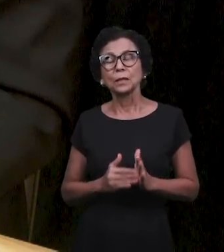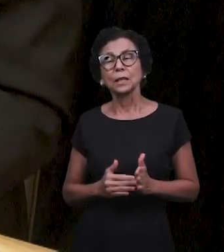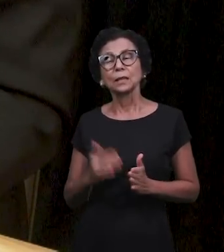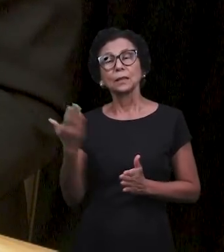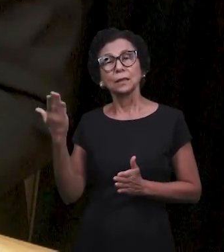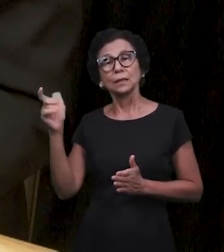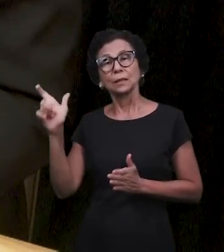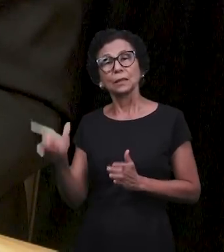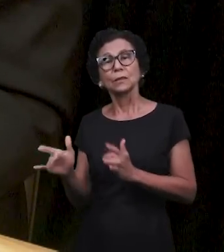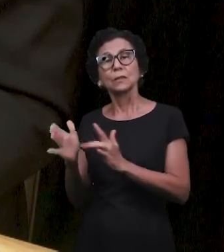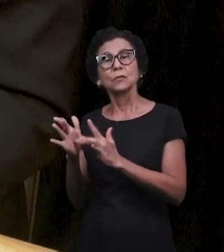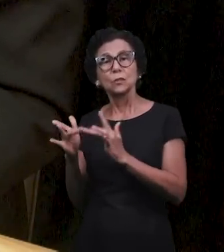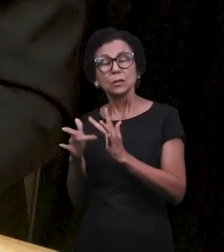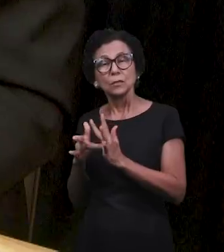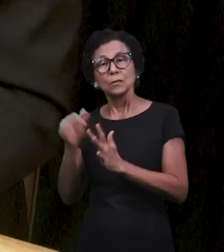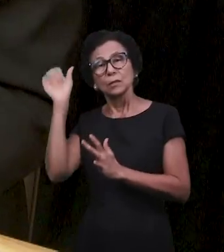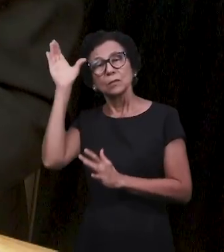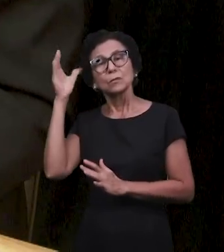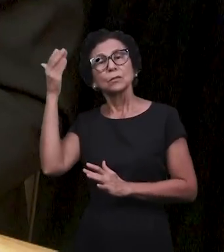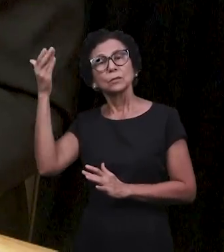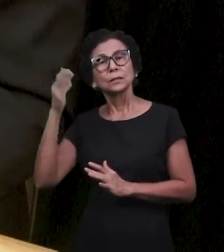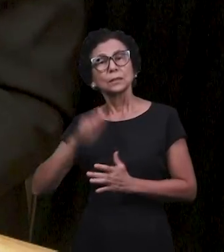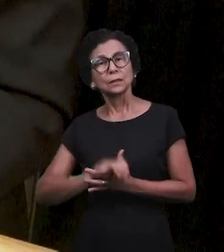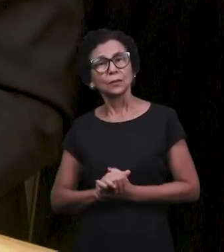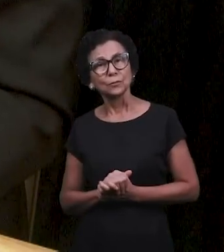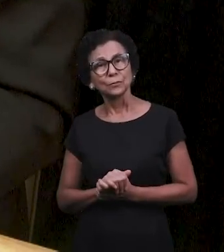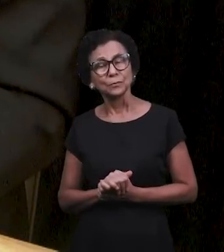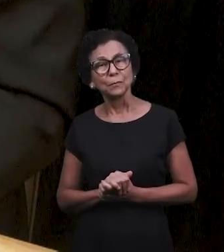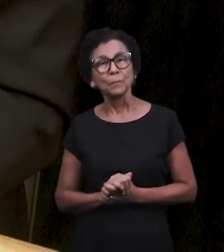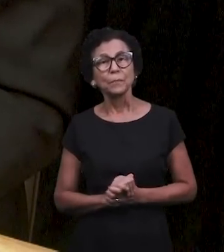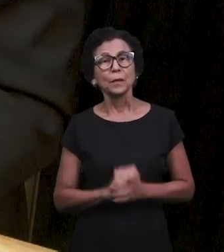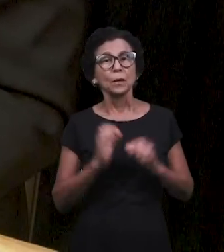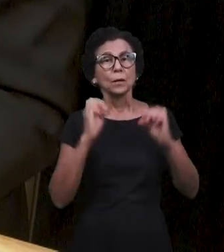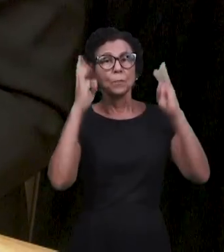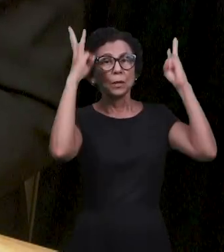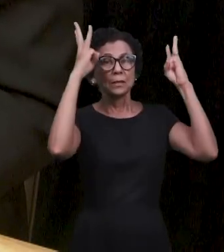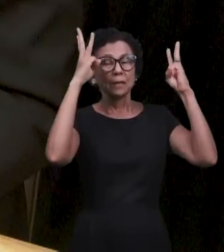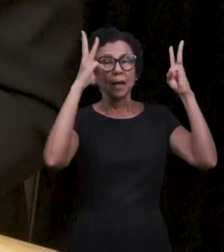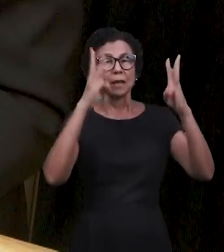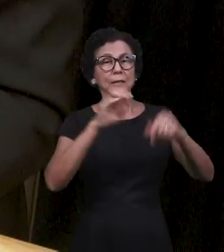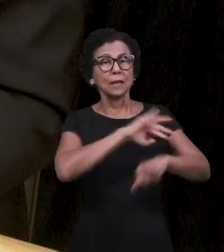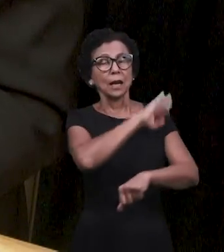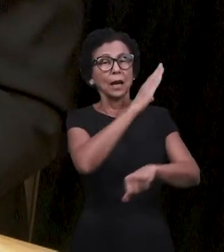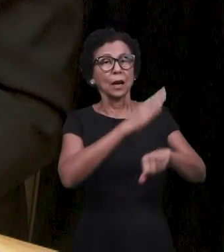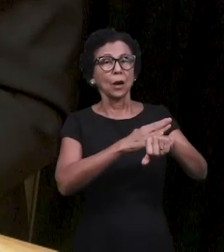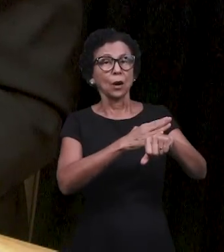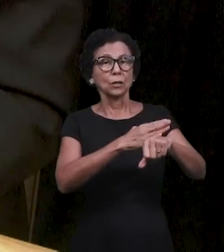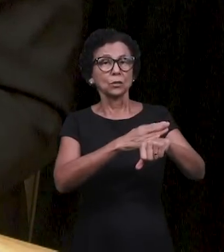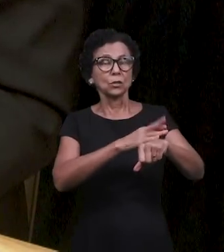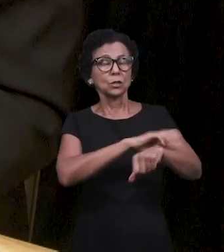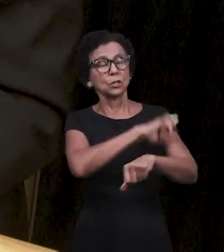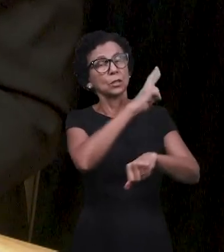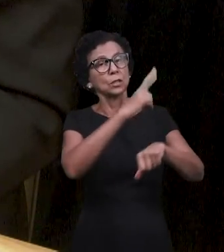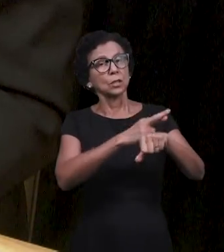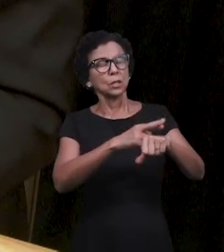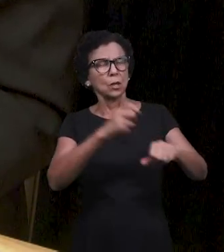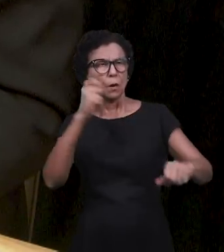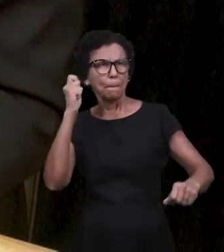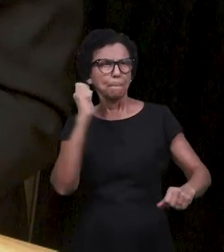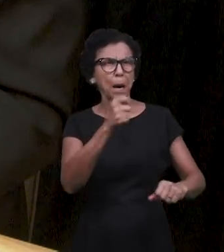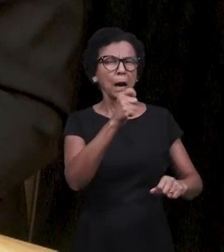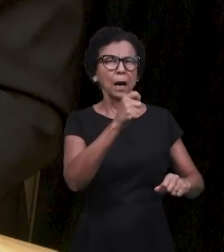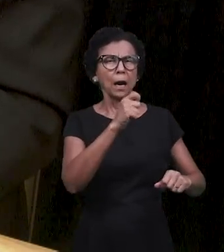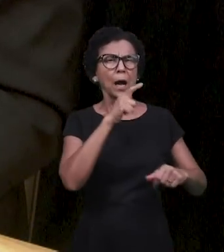alma. Você vai ferir a rocha. Jesus foi ferido. Deus permitiu. Deus enviou Jesus e permitiu,